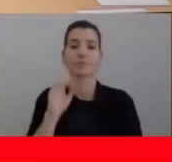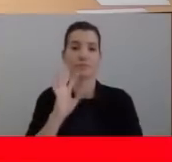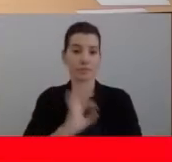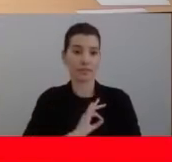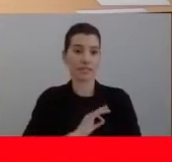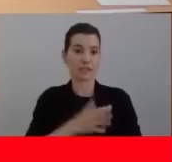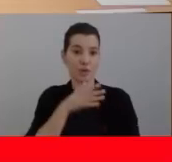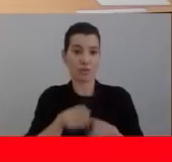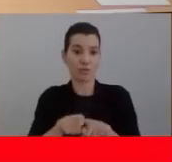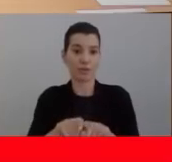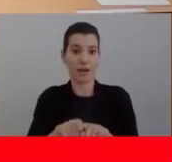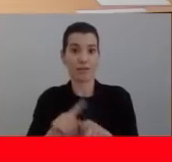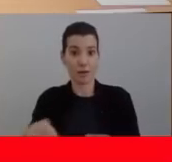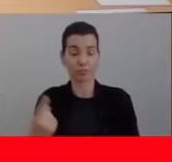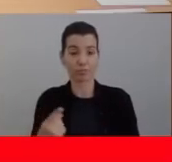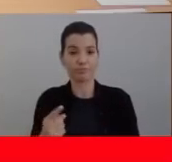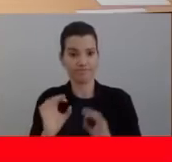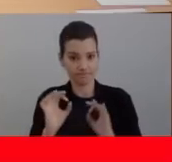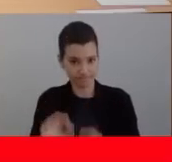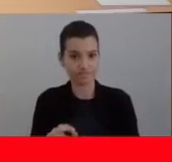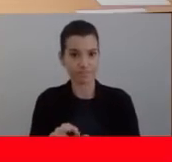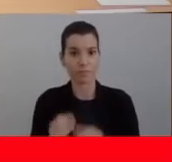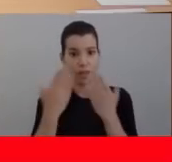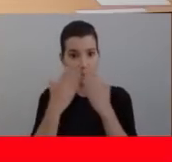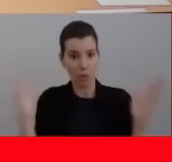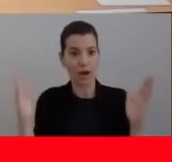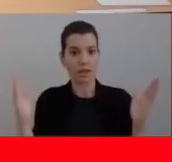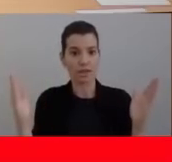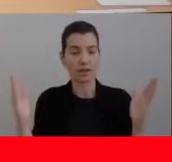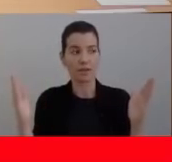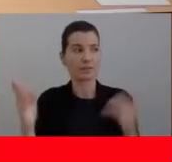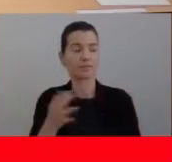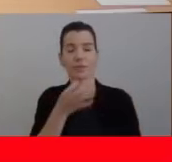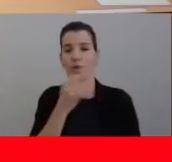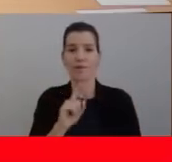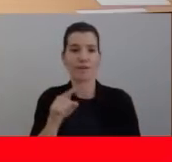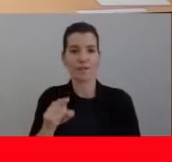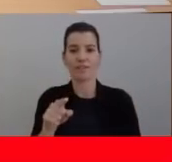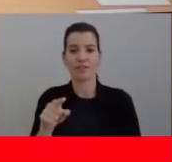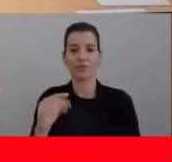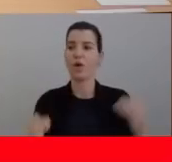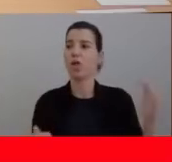se a senhora deputada fosse Democrata não falava antes de Cristo